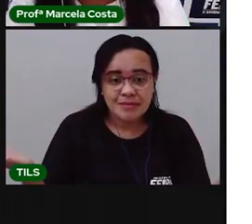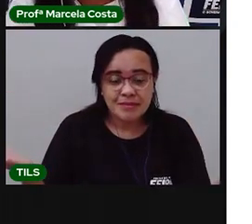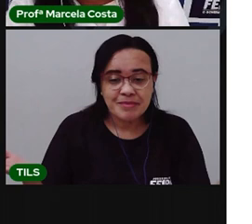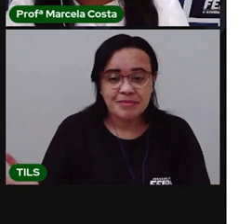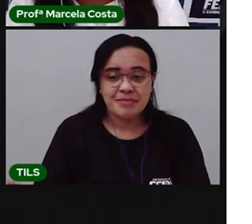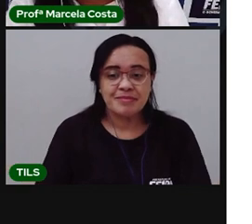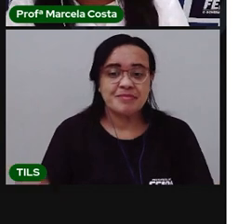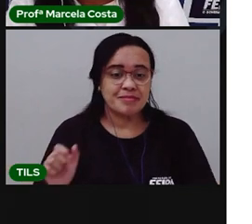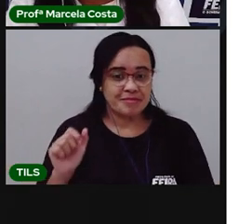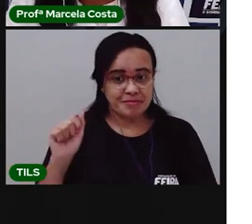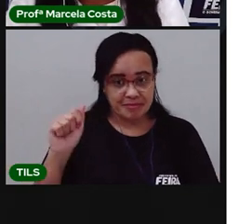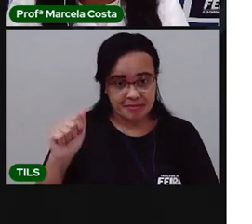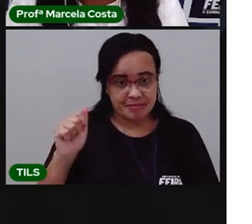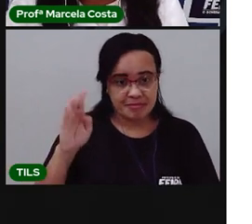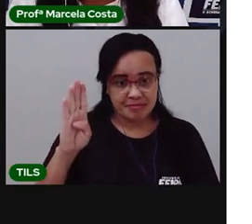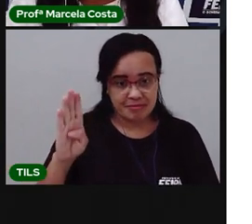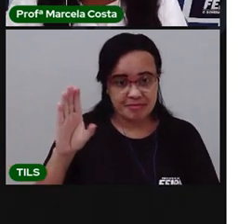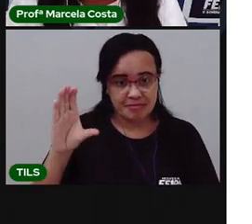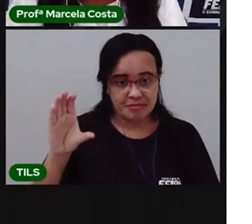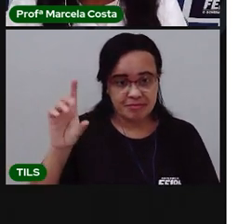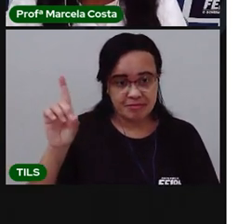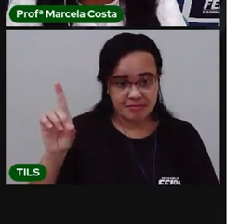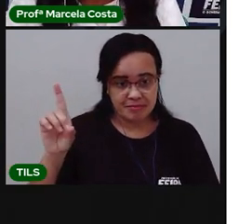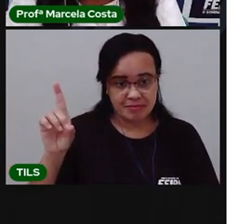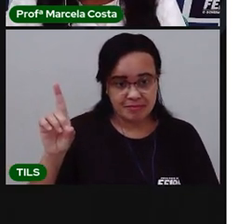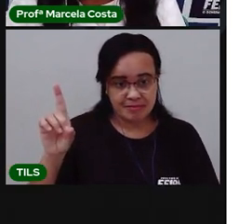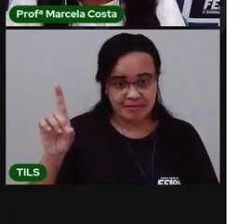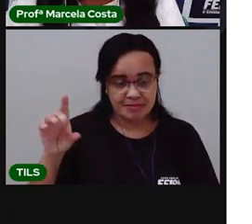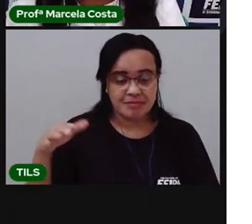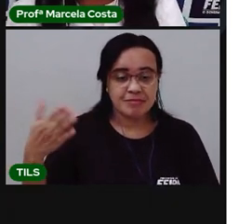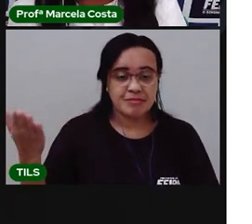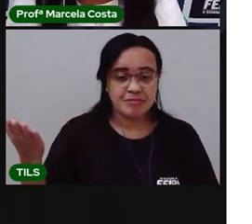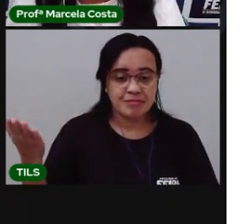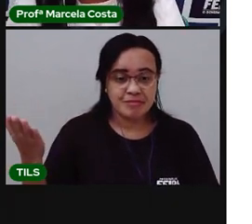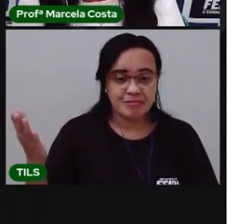certa? A, B, C ou D?